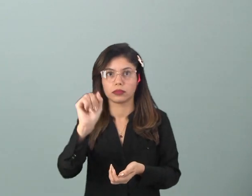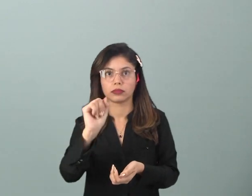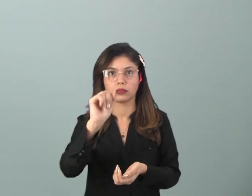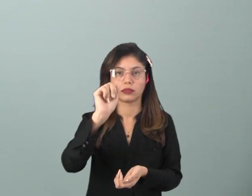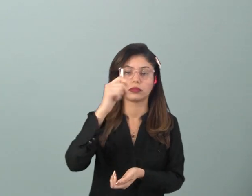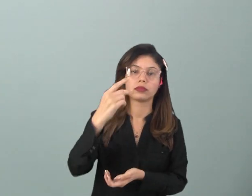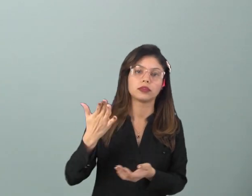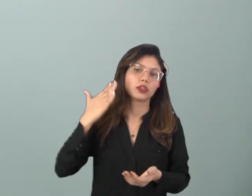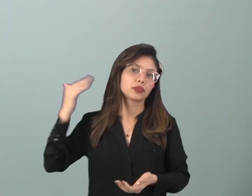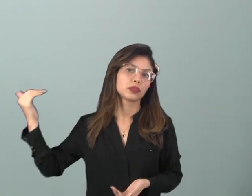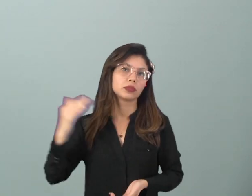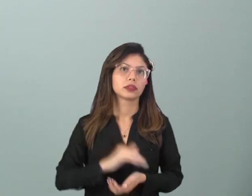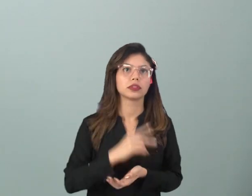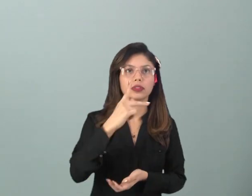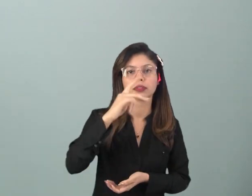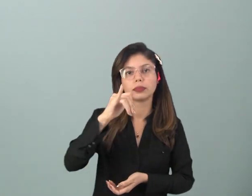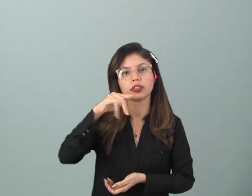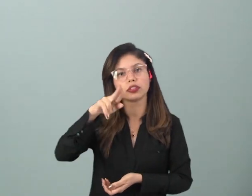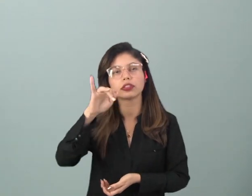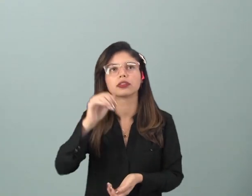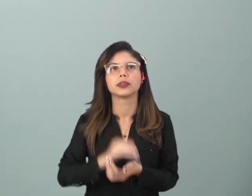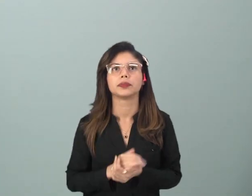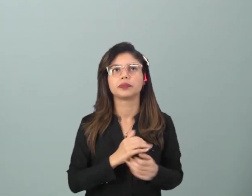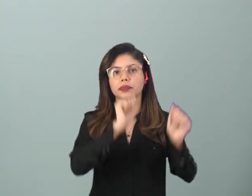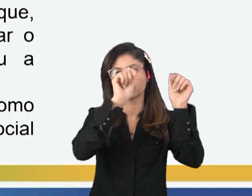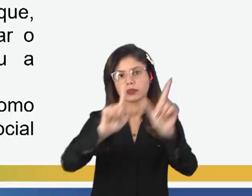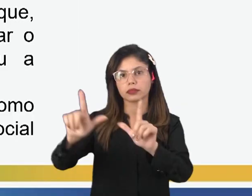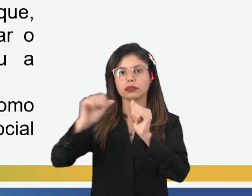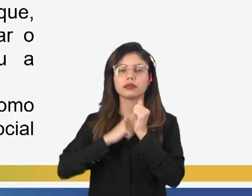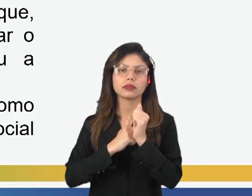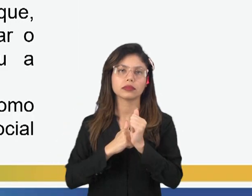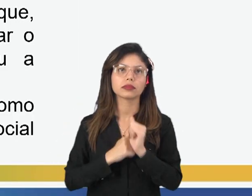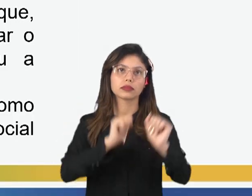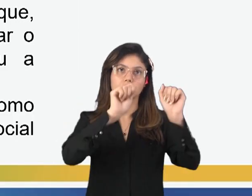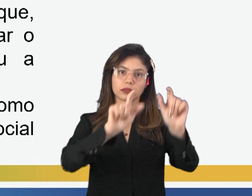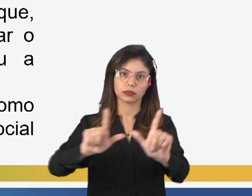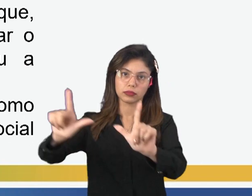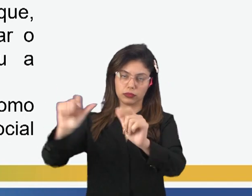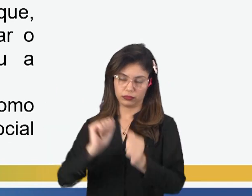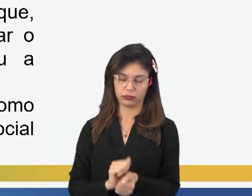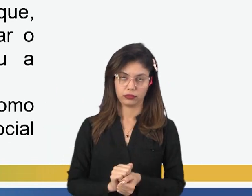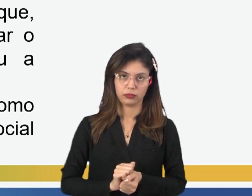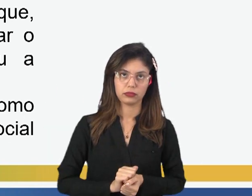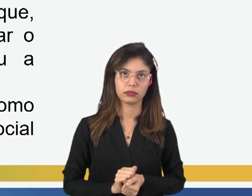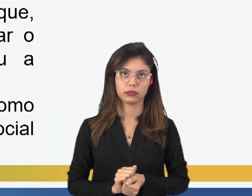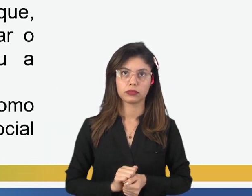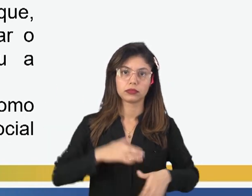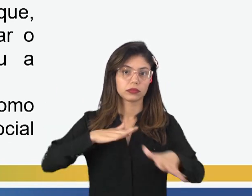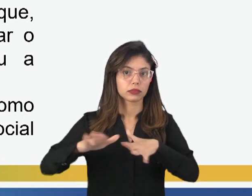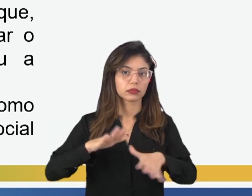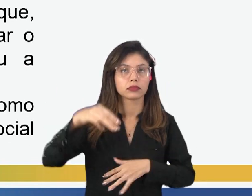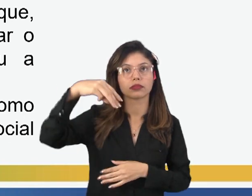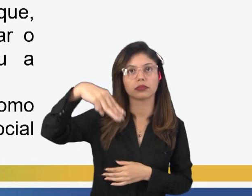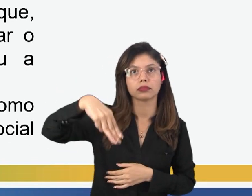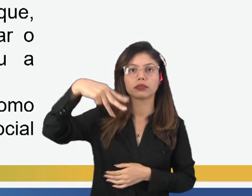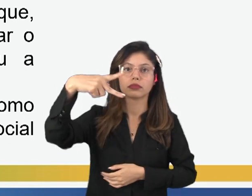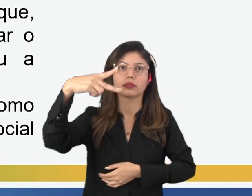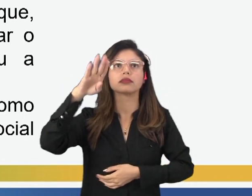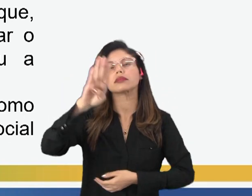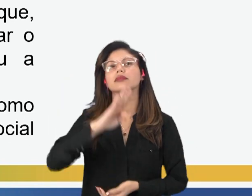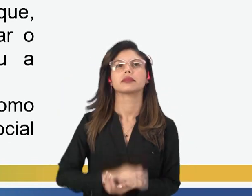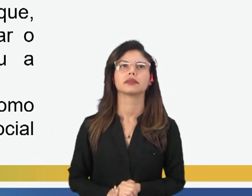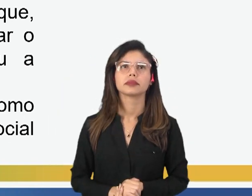e o famoso Pixinguinha. Vamos acompanhar comigo aqui nesse slide que eu falo do movimento chamado MPB,